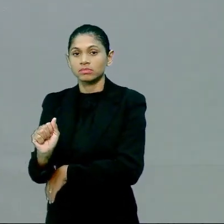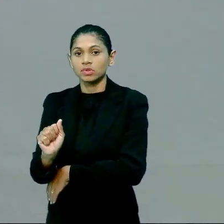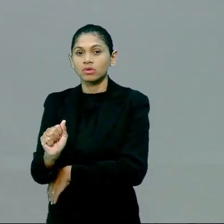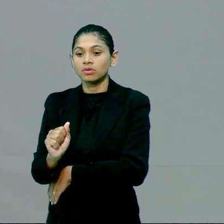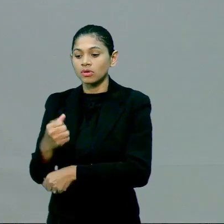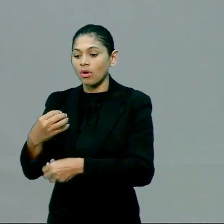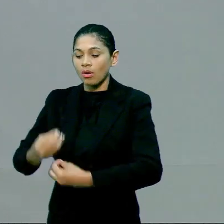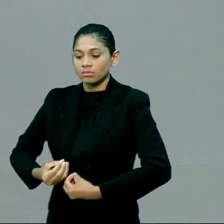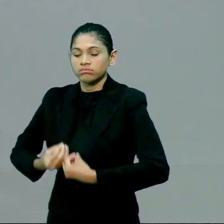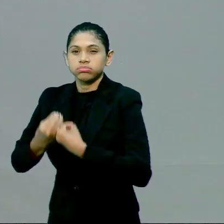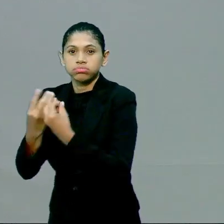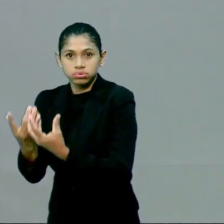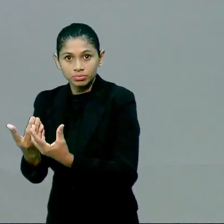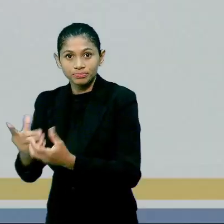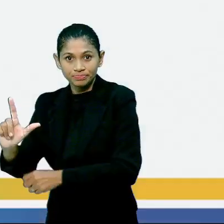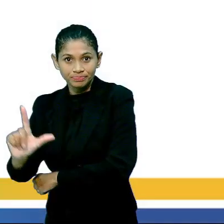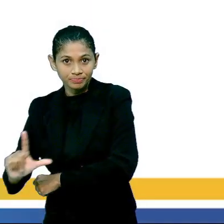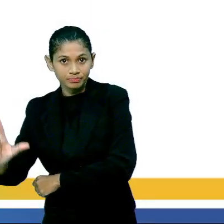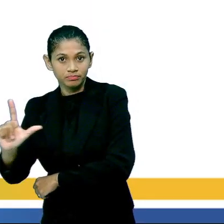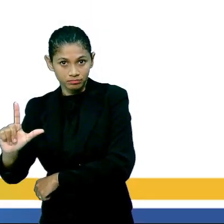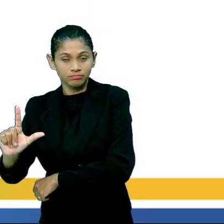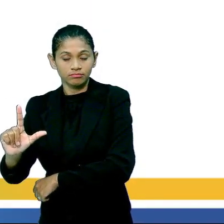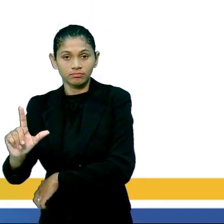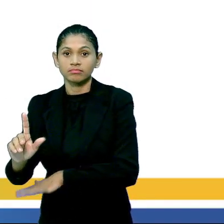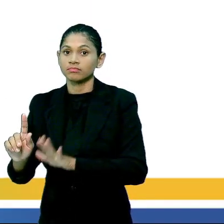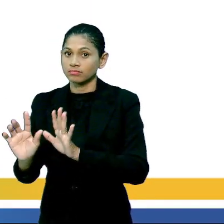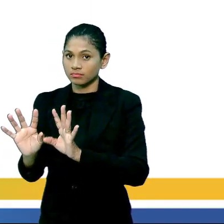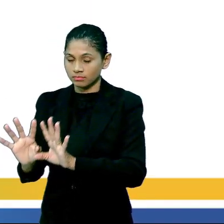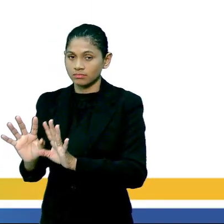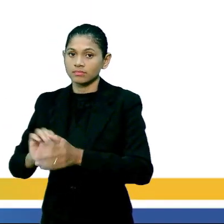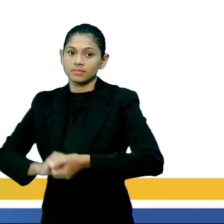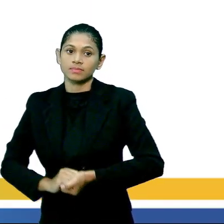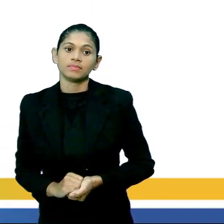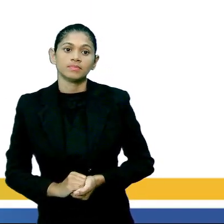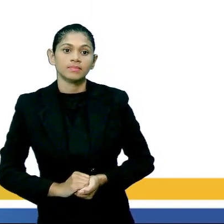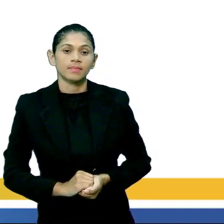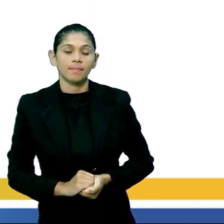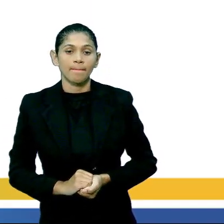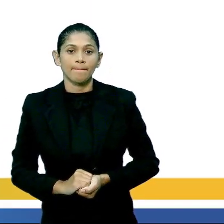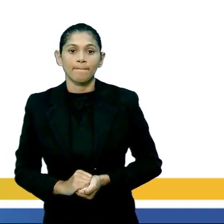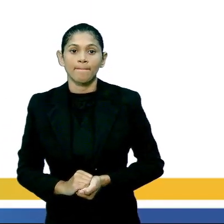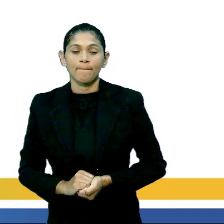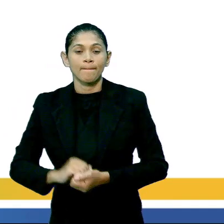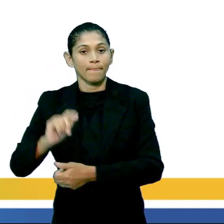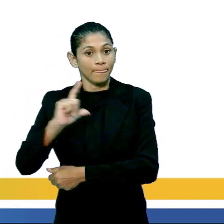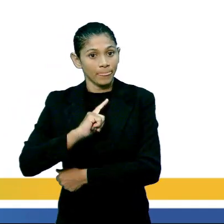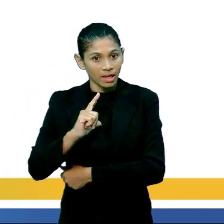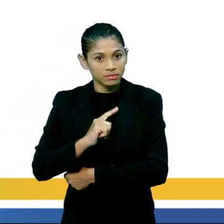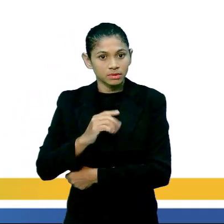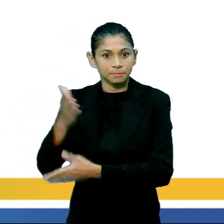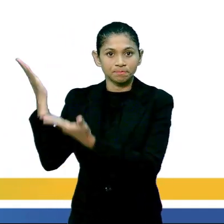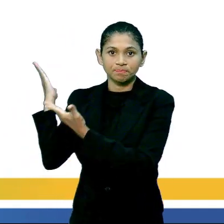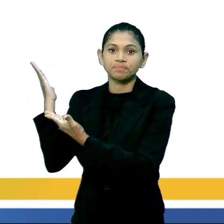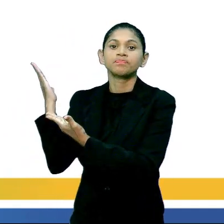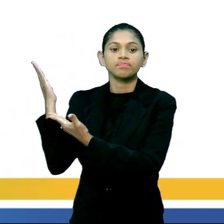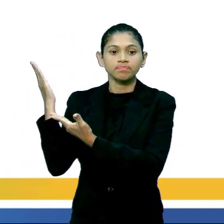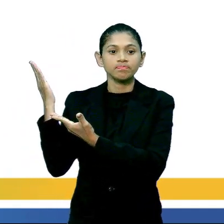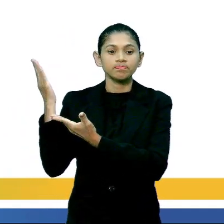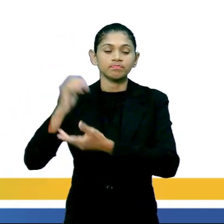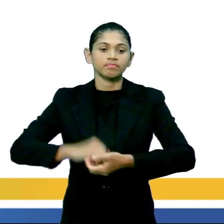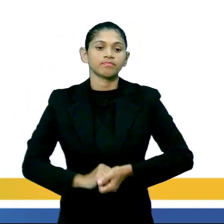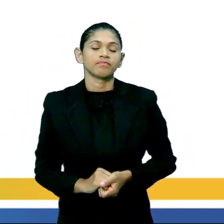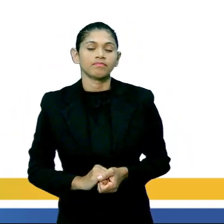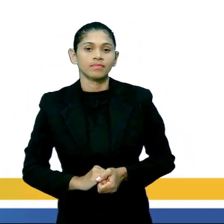do Castro Alves esses vestígios, tá? E aí, vamos lá. A gente tem a maturidade. Essa